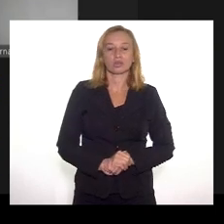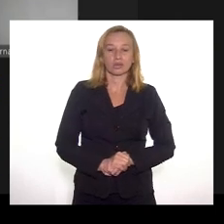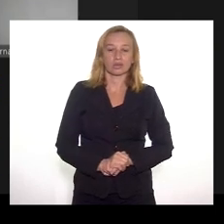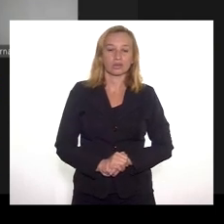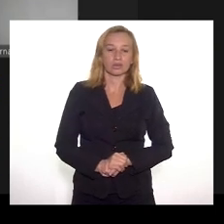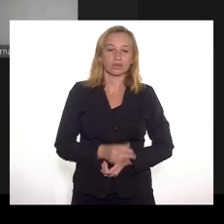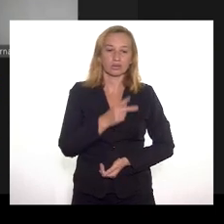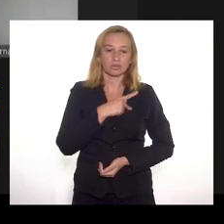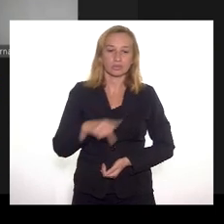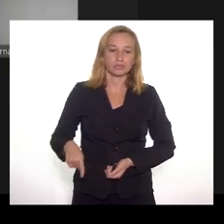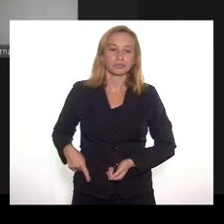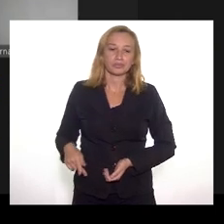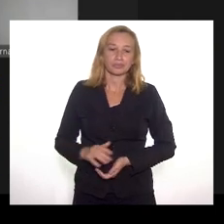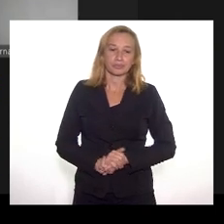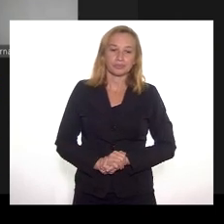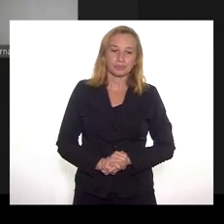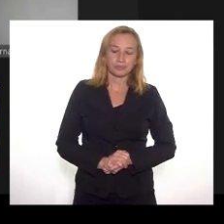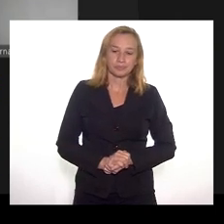Presidente,